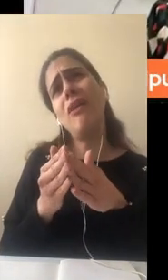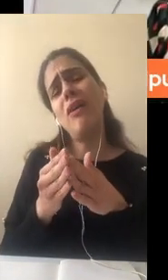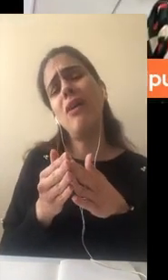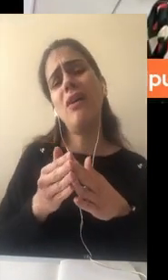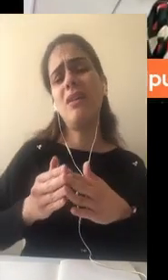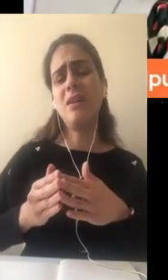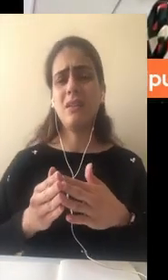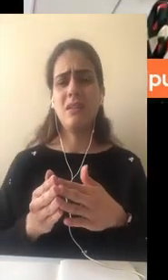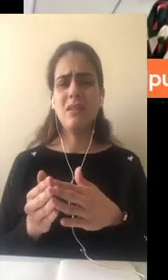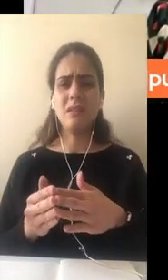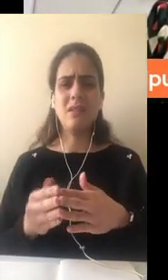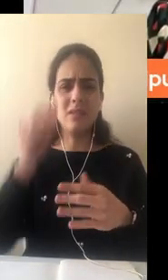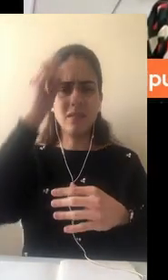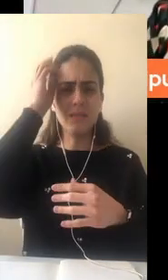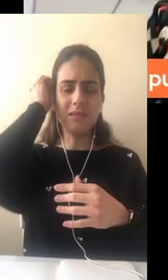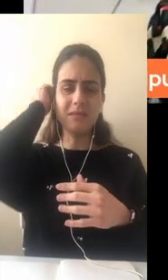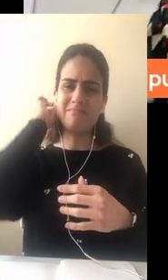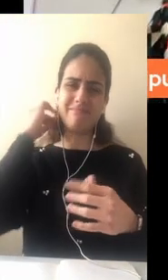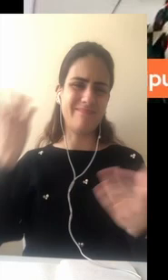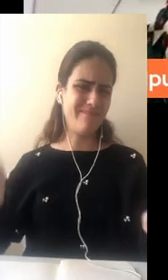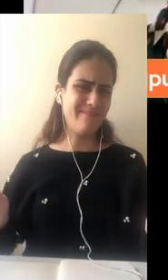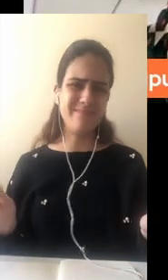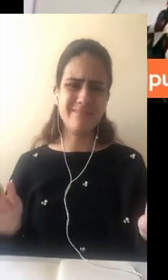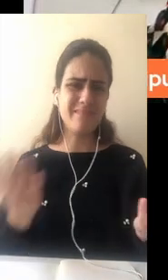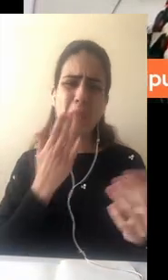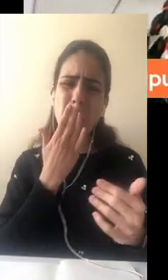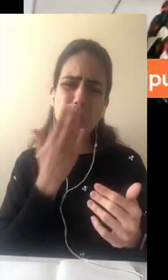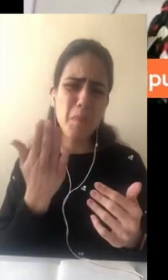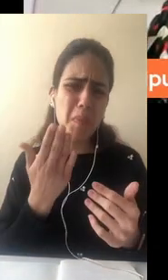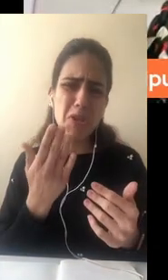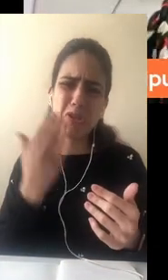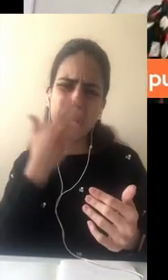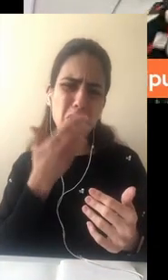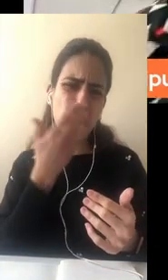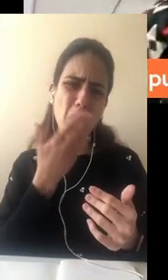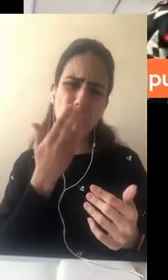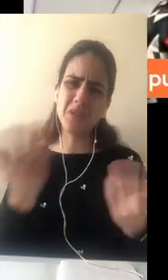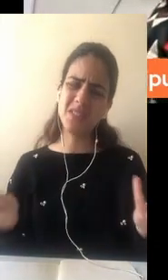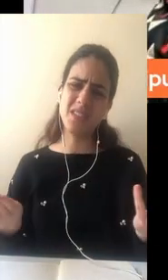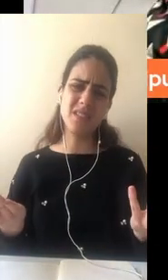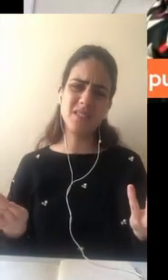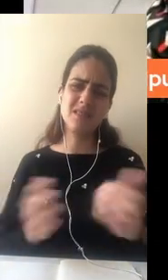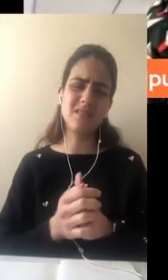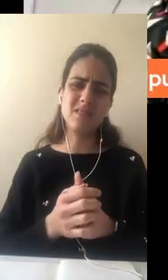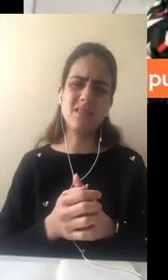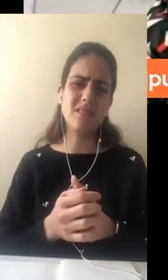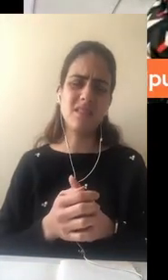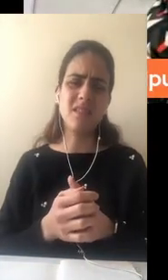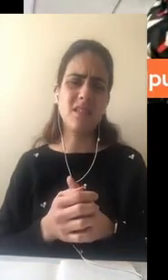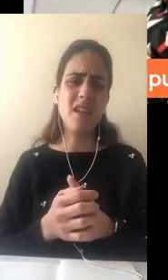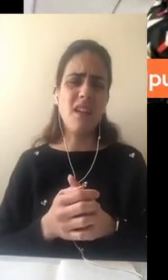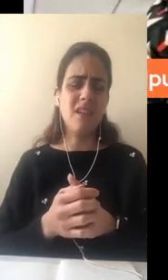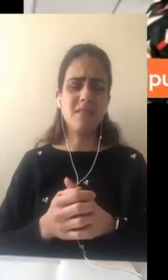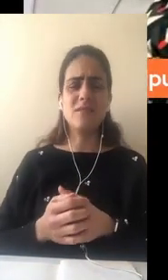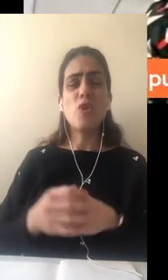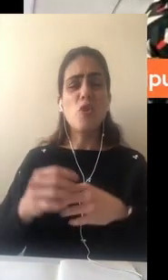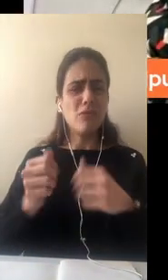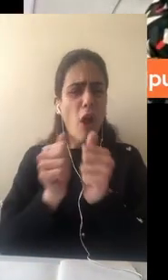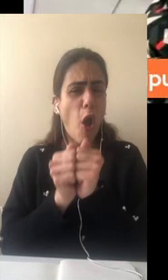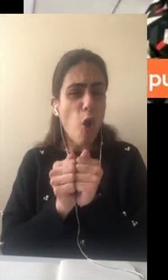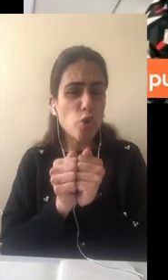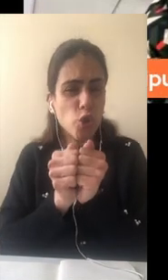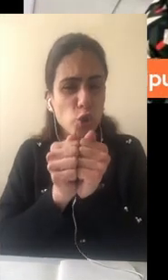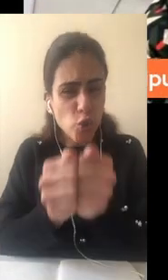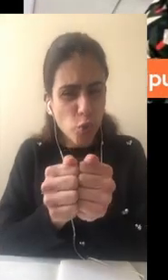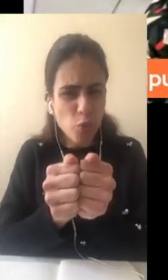tornar dependente, ceder, se envolver num comportamento de manada, né?